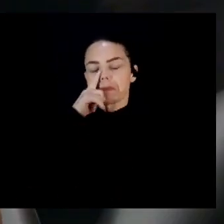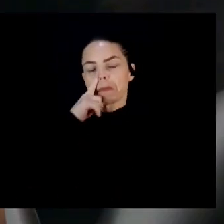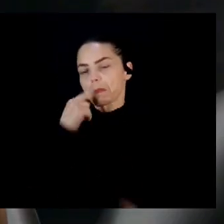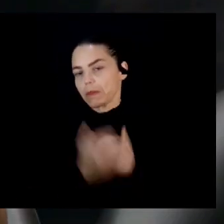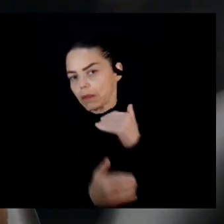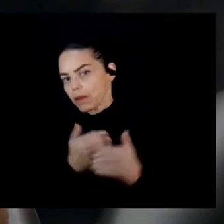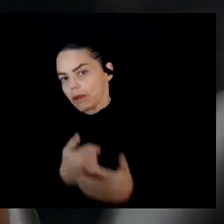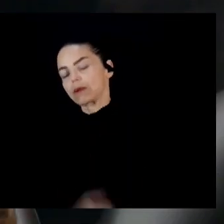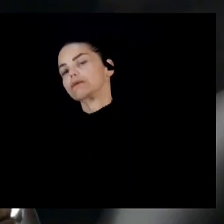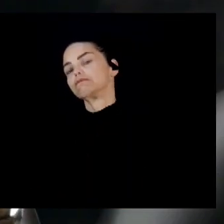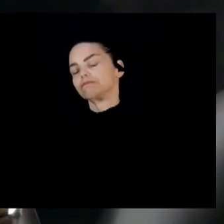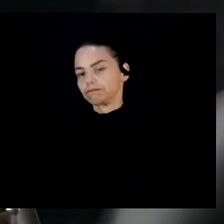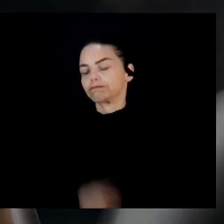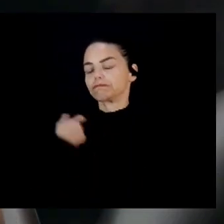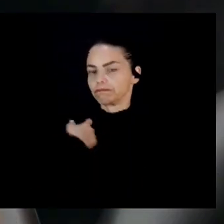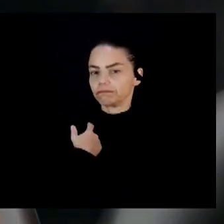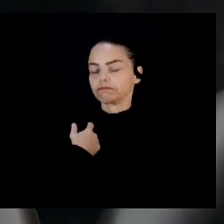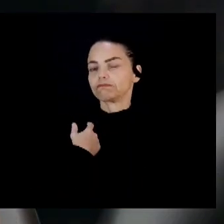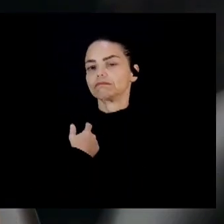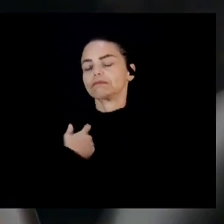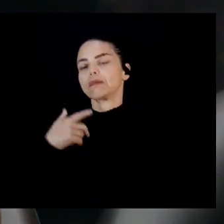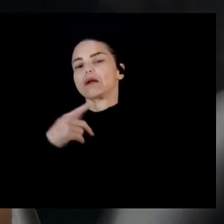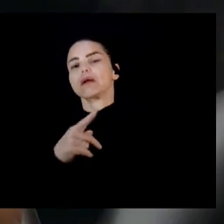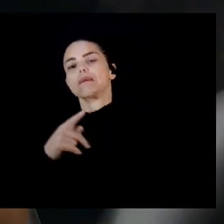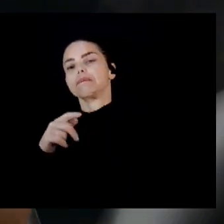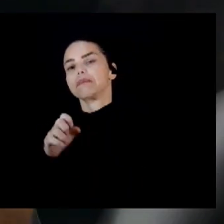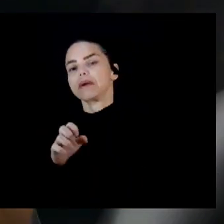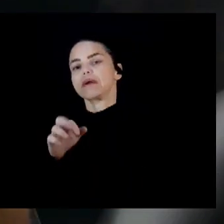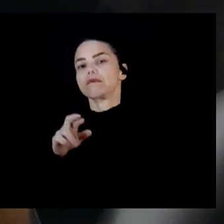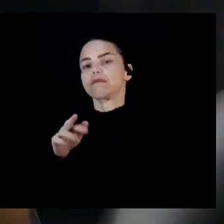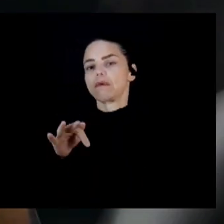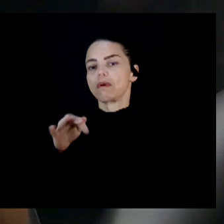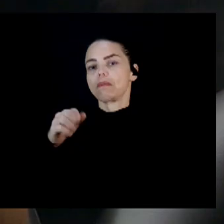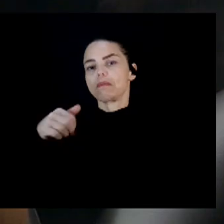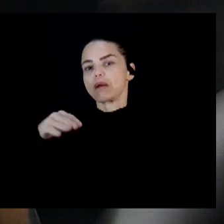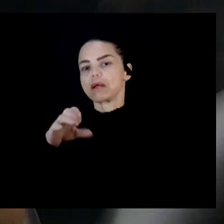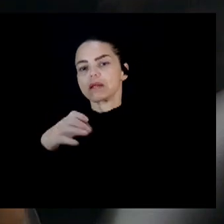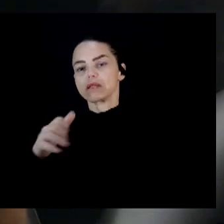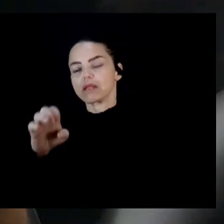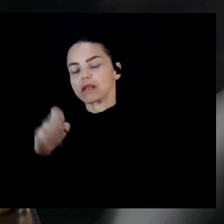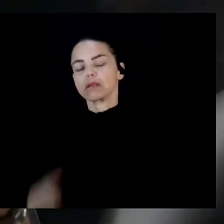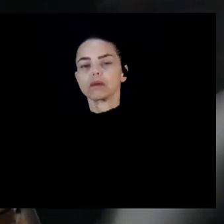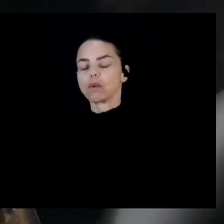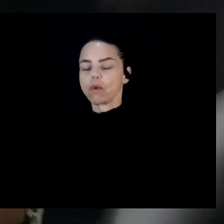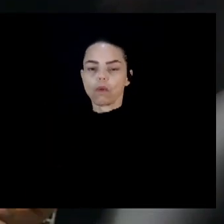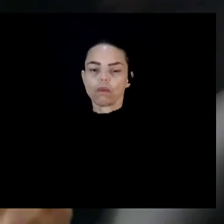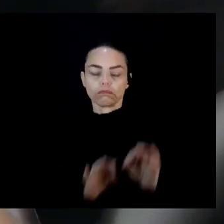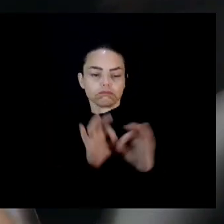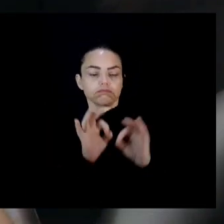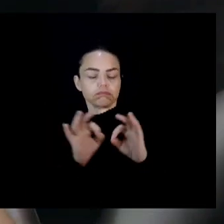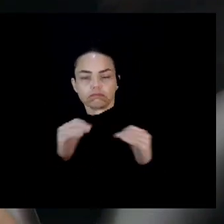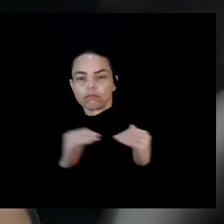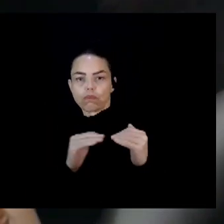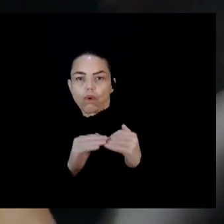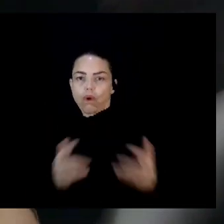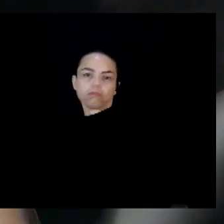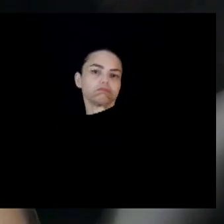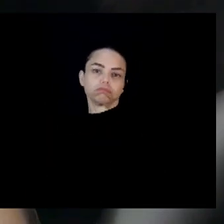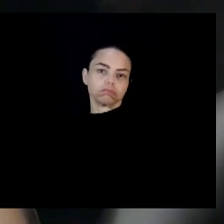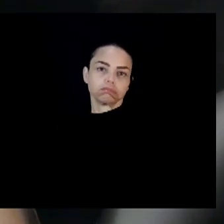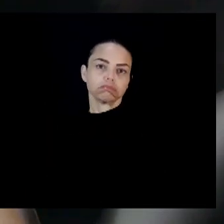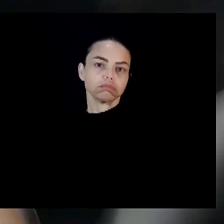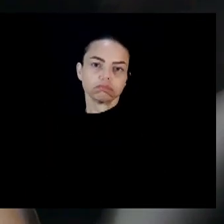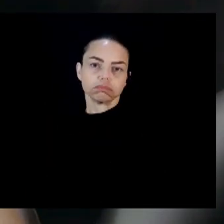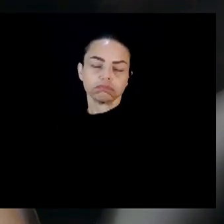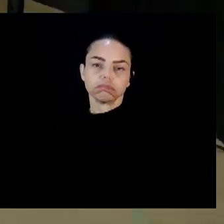entra na questão da performance. Se você não performar dentro desse pacote, você não está sendo realmente eficaz naquilo que você se propõe